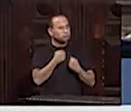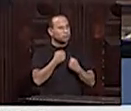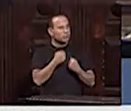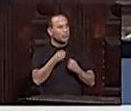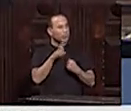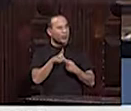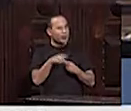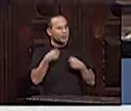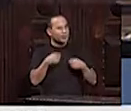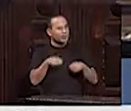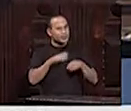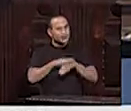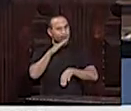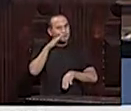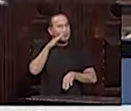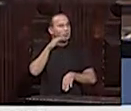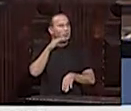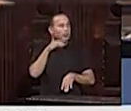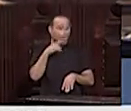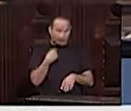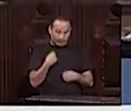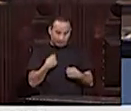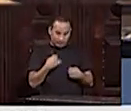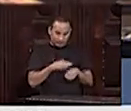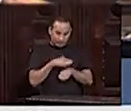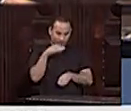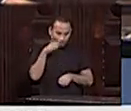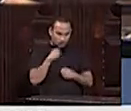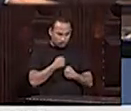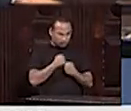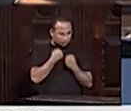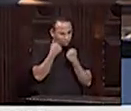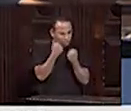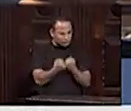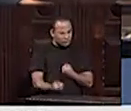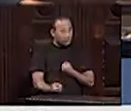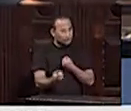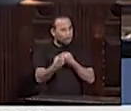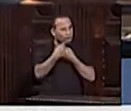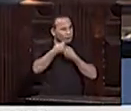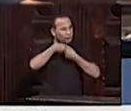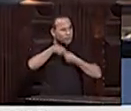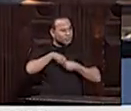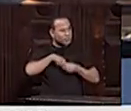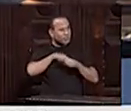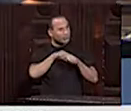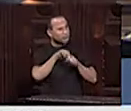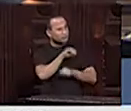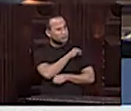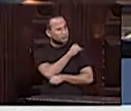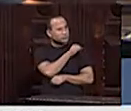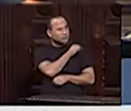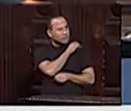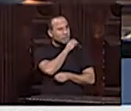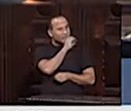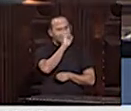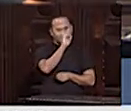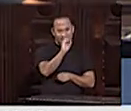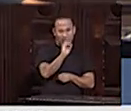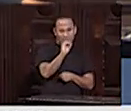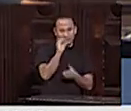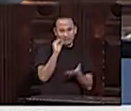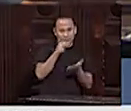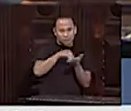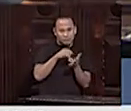é preciso mais do que isso, é preciso um esforço para retomar a economia do Rio de Janeiro, para gerar postos de